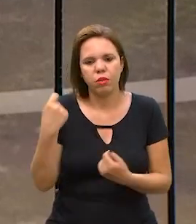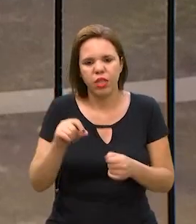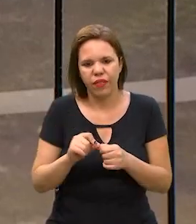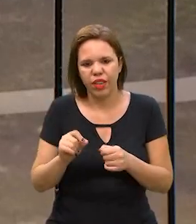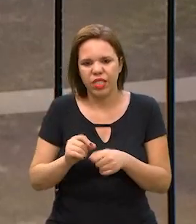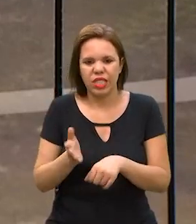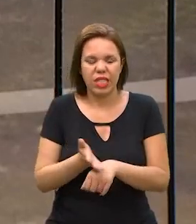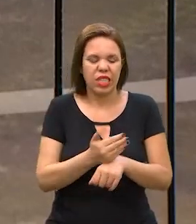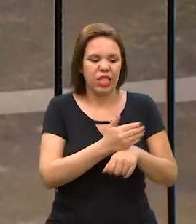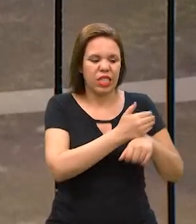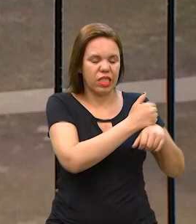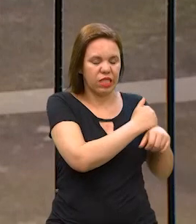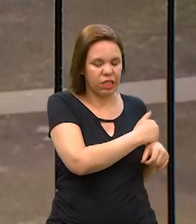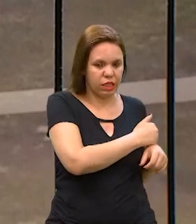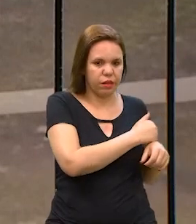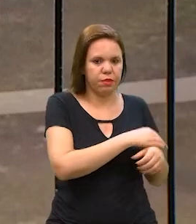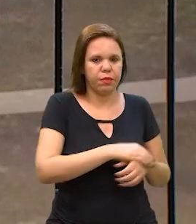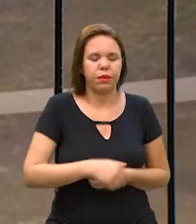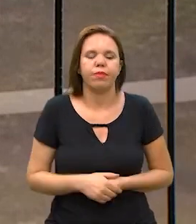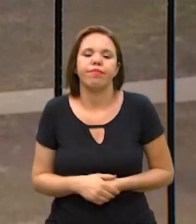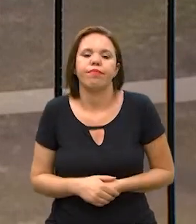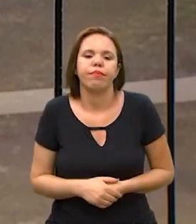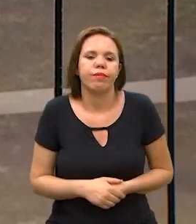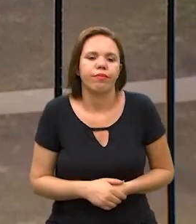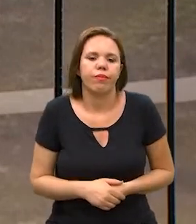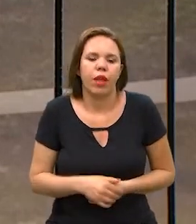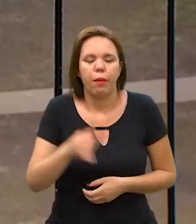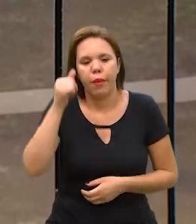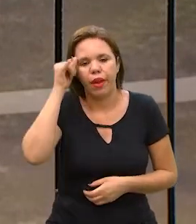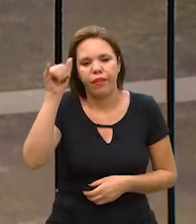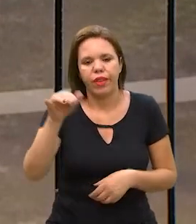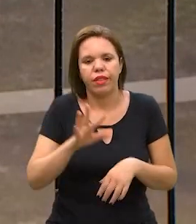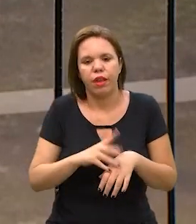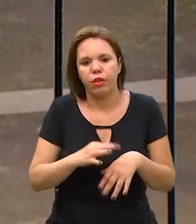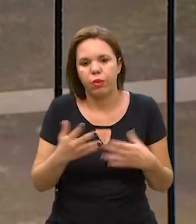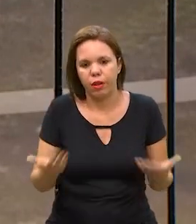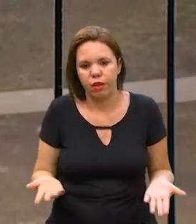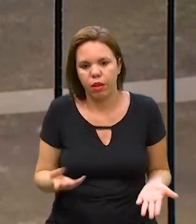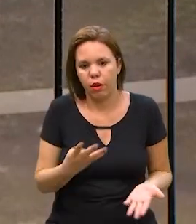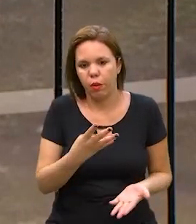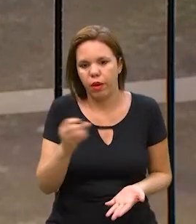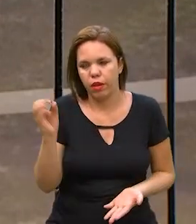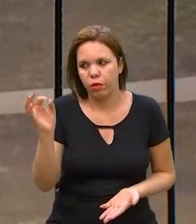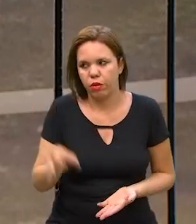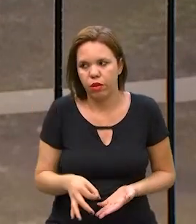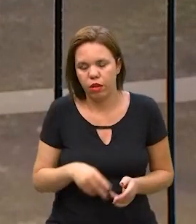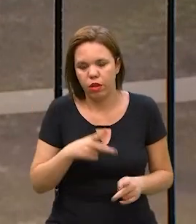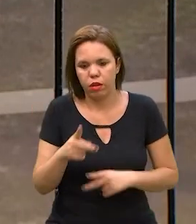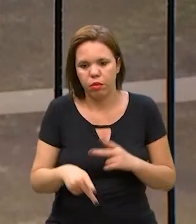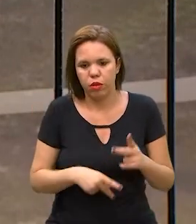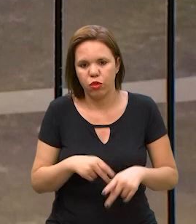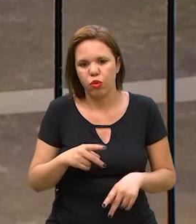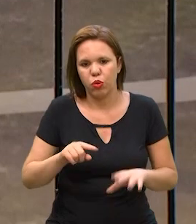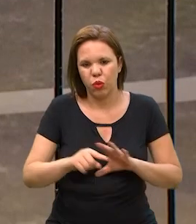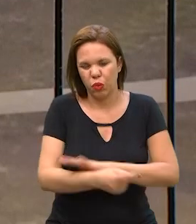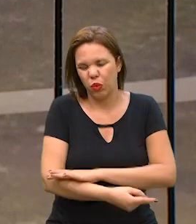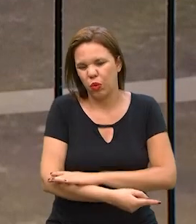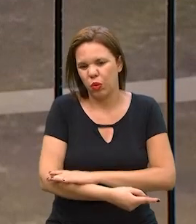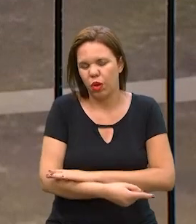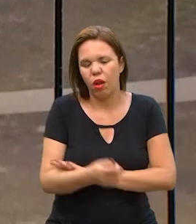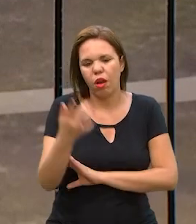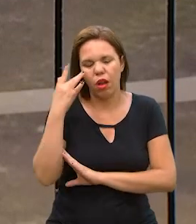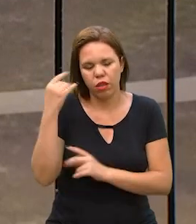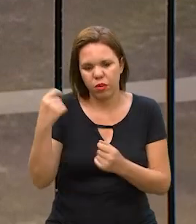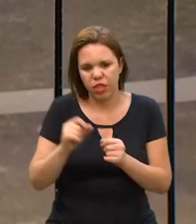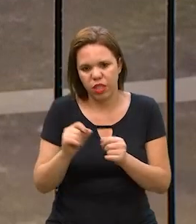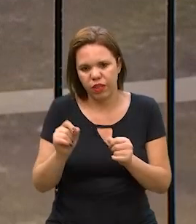que deveriam ter feito exames com mais antecedência para prevenir a doença. E 40% dos pacientes crônicos